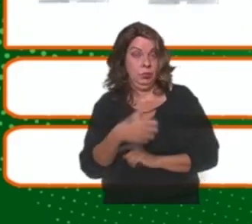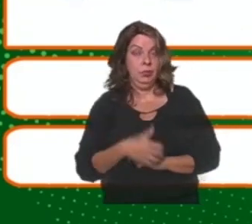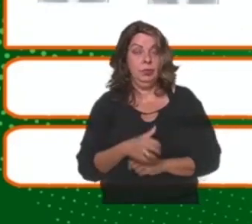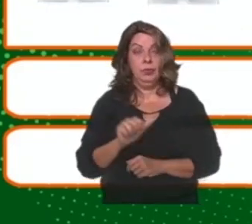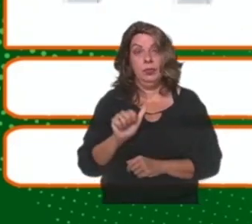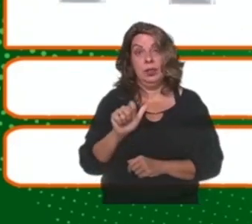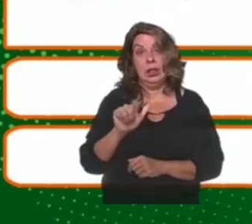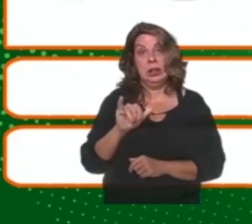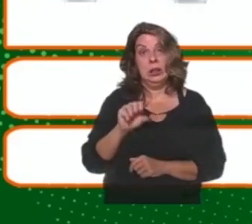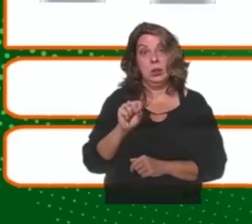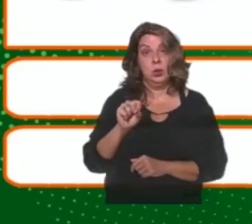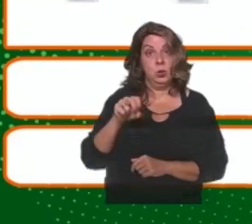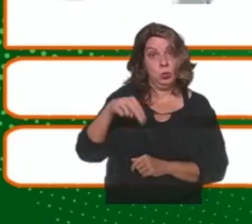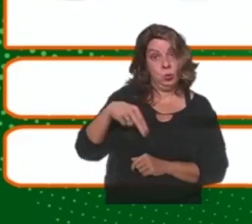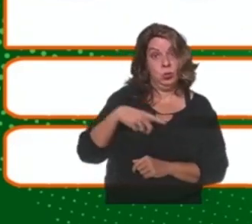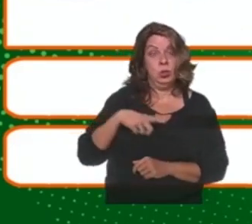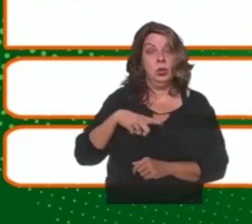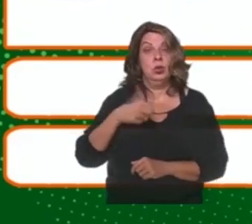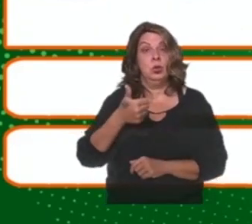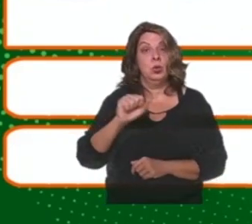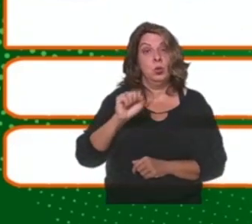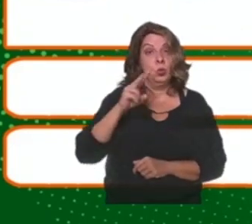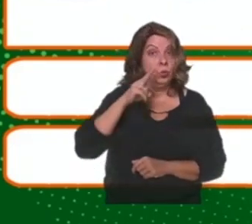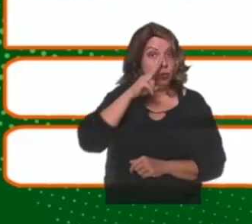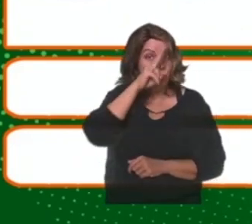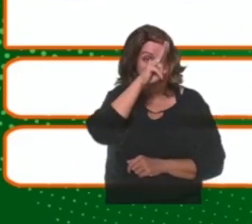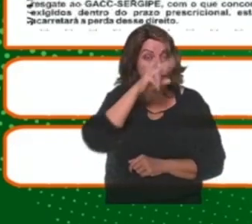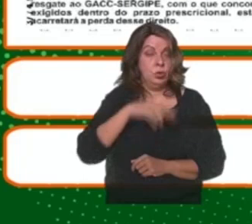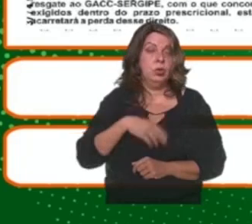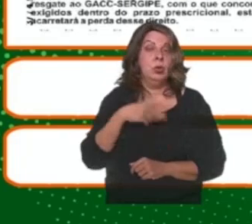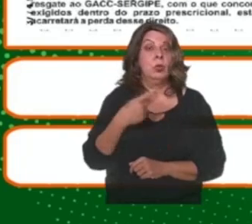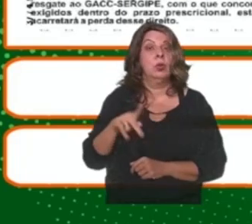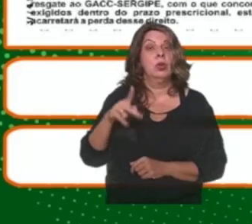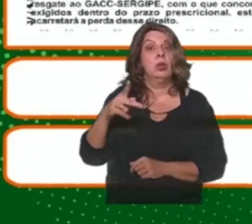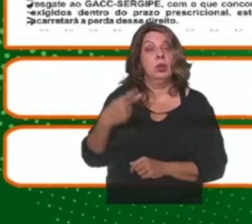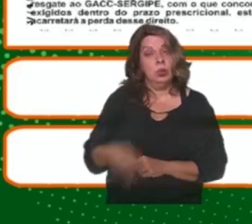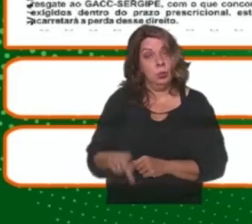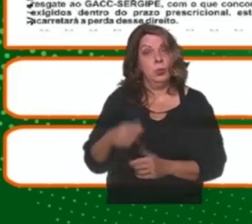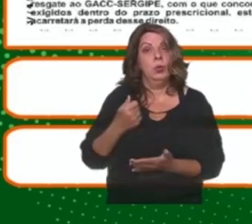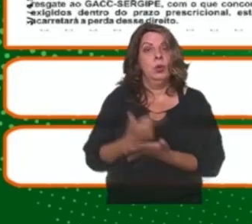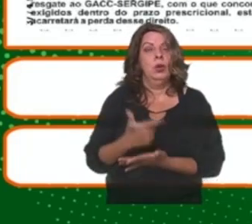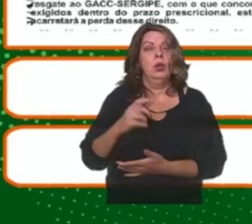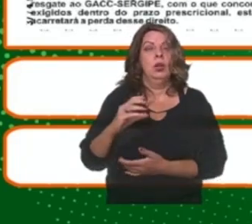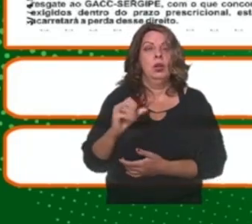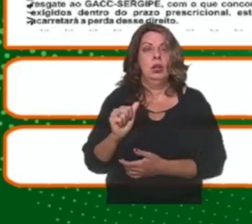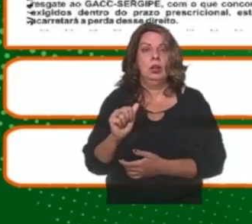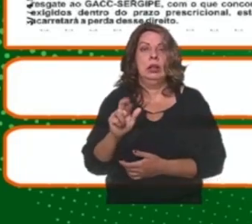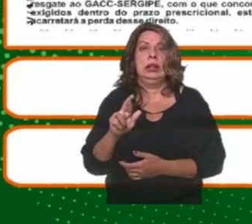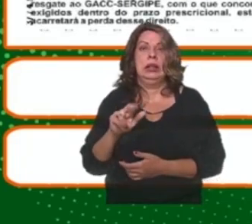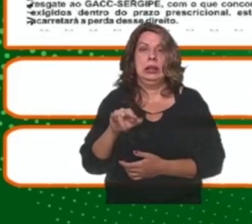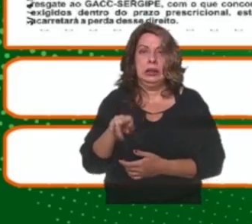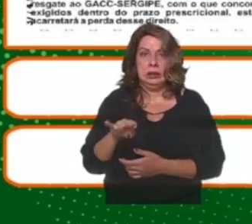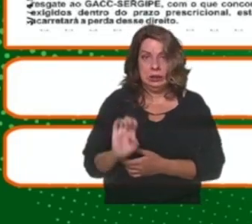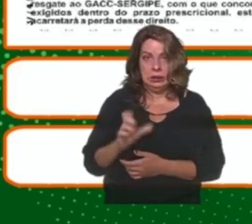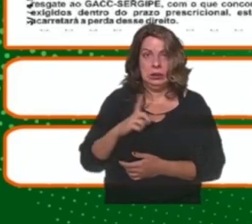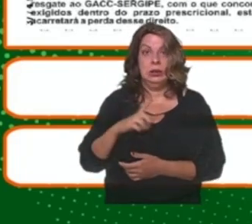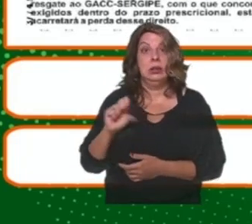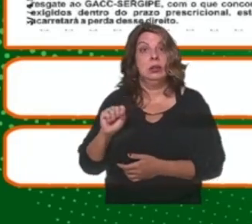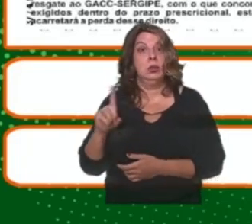664751, Alisson Nascimento Lima, do 18 do Forte, adquiriu aqui com a Karina Viana, Regional Santos